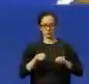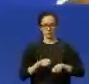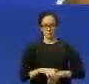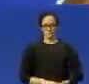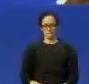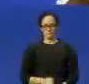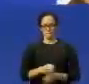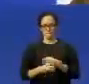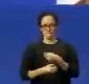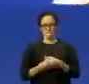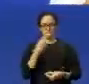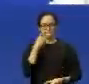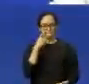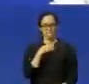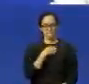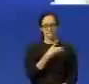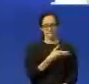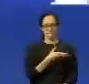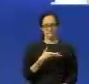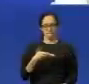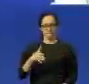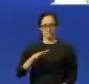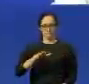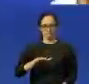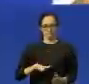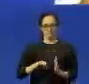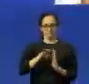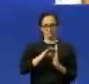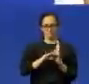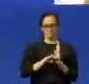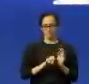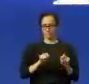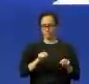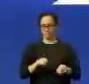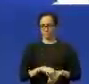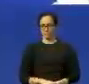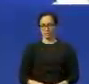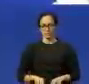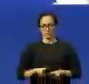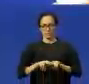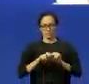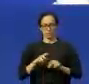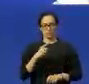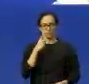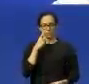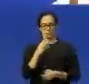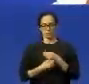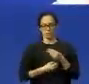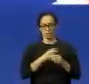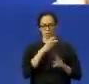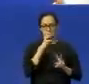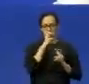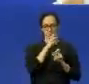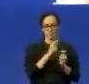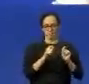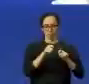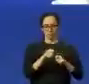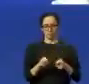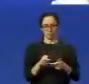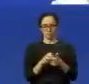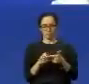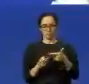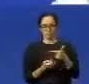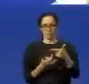a desaceleração em módulo é menor, ok? Nessa situação, a intensidade da força resultante sobre